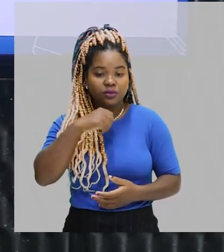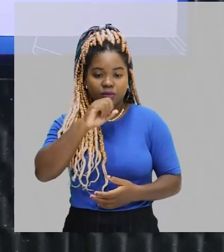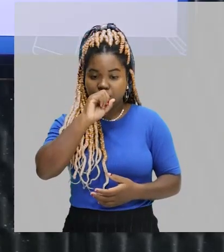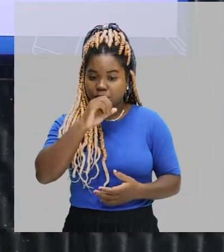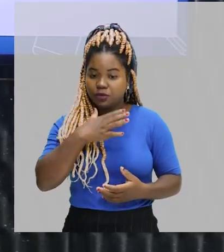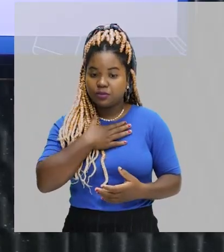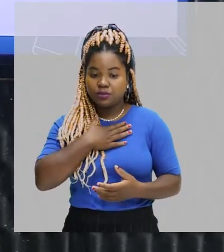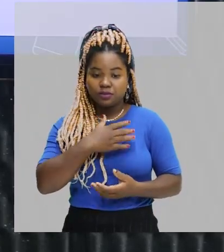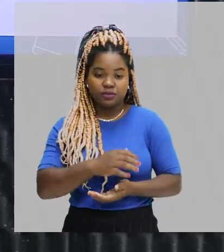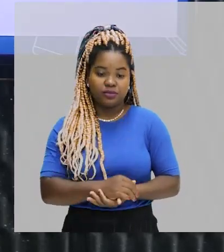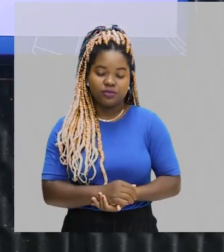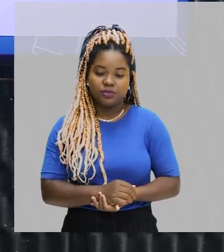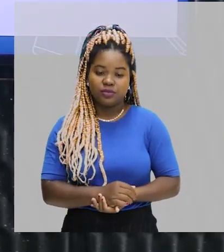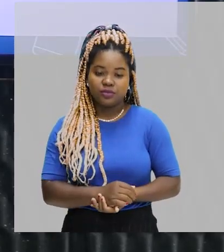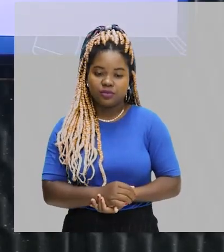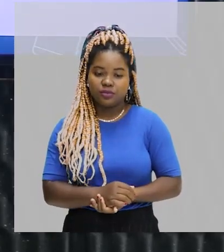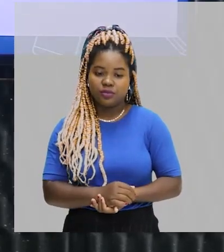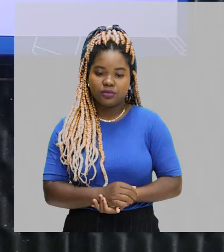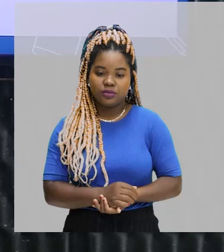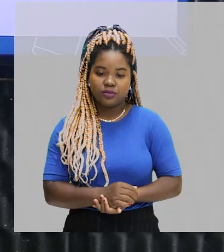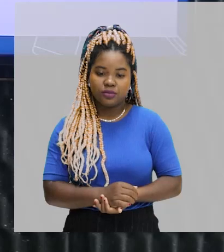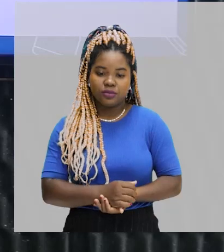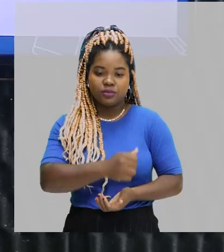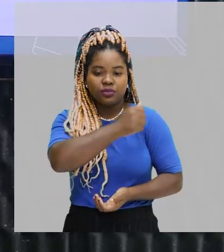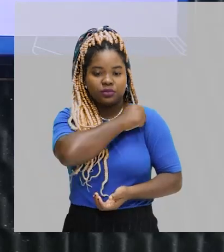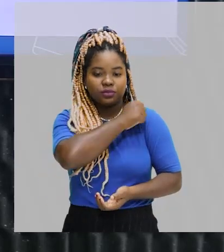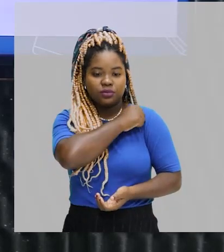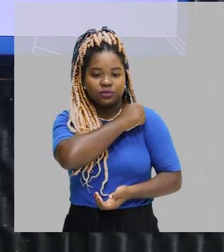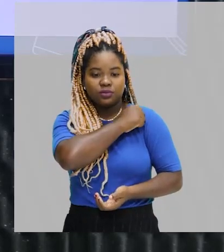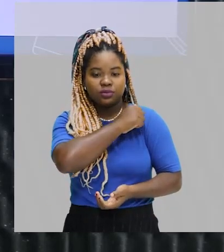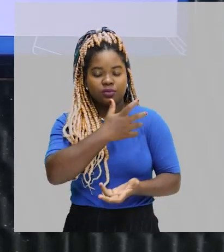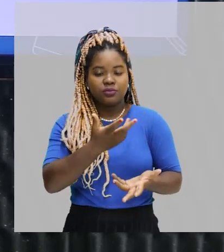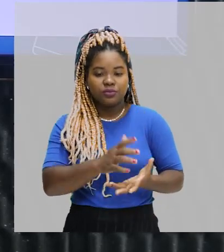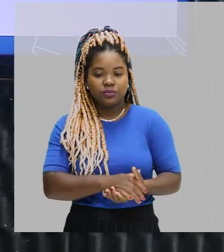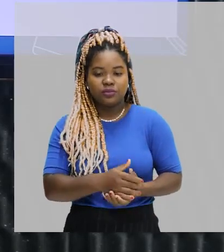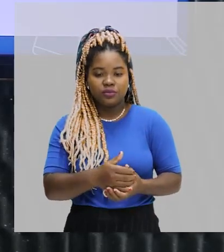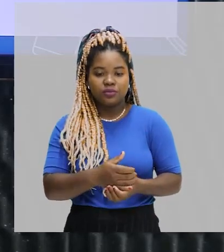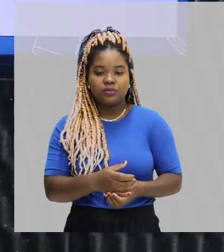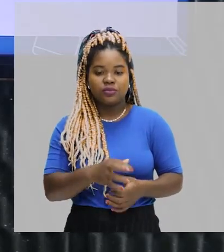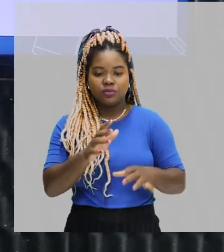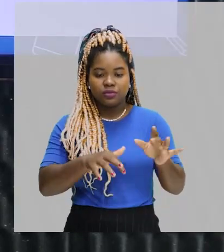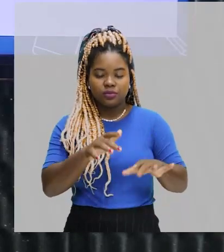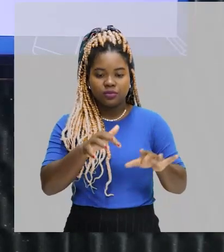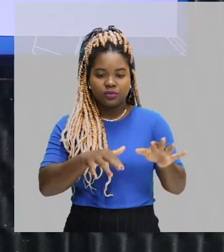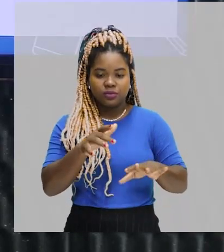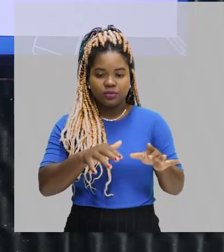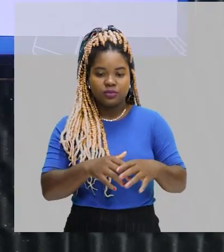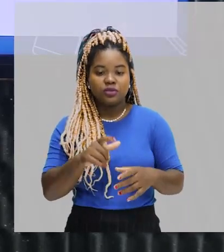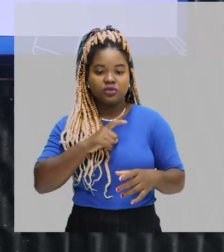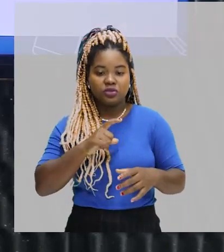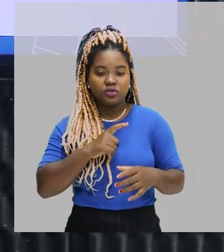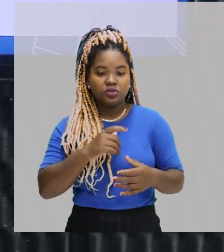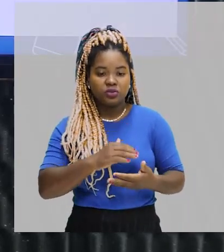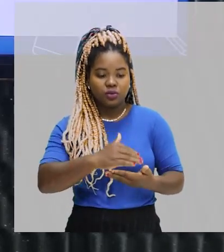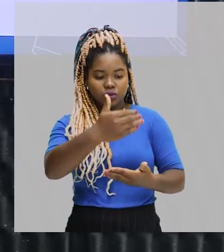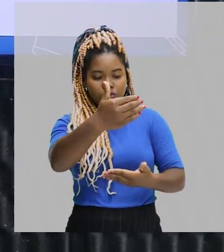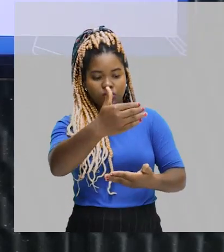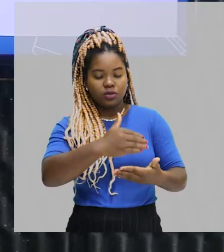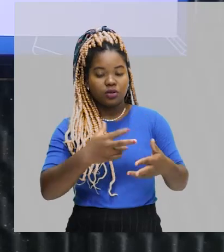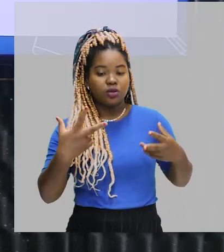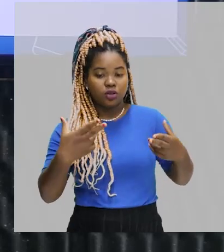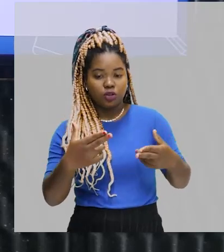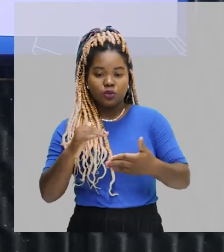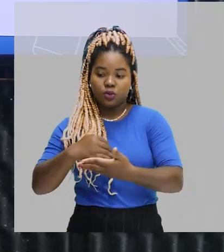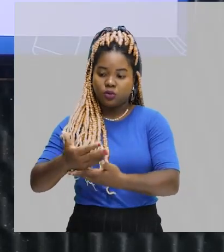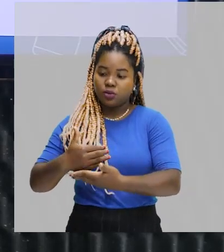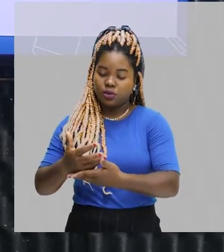em dia não tem mais isso. Usavam-se máquinas de escrever, né, com as teclas, igual no computador, só